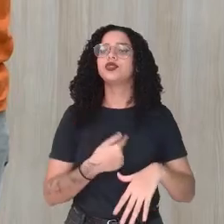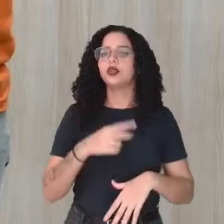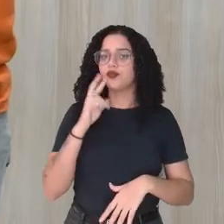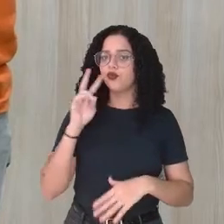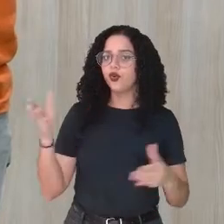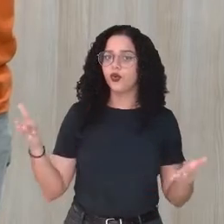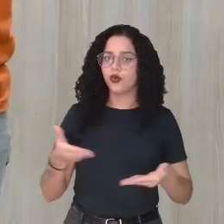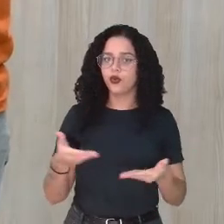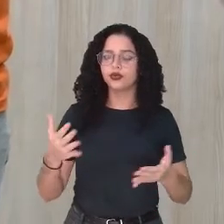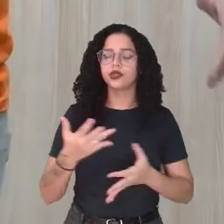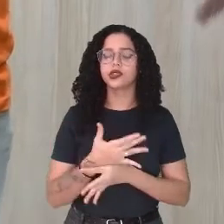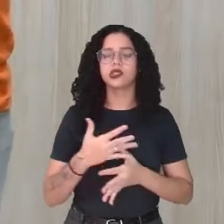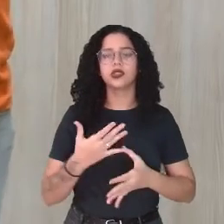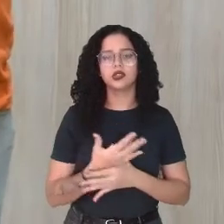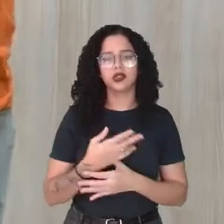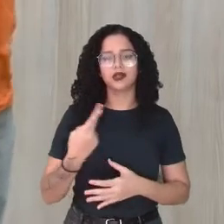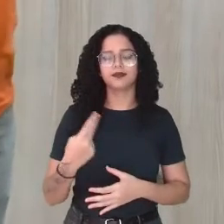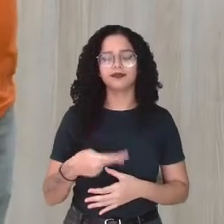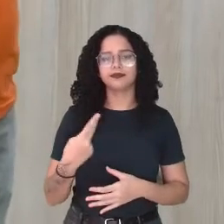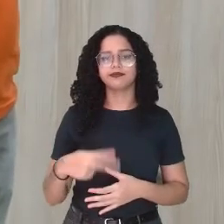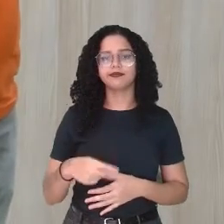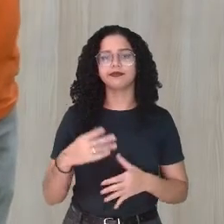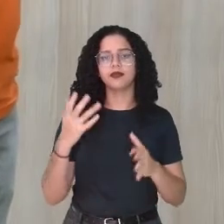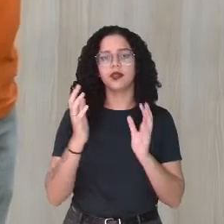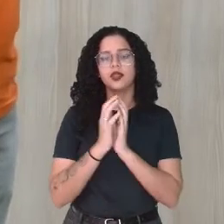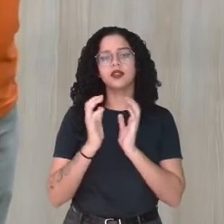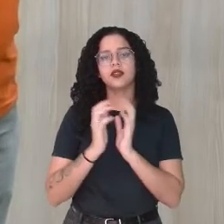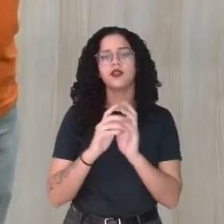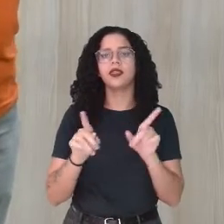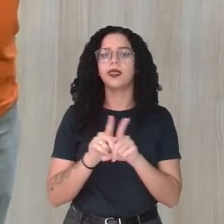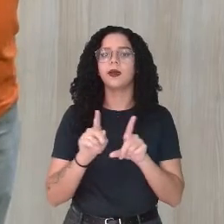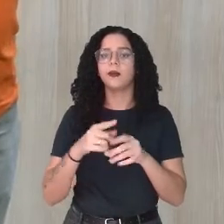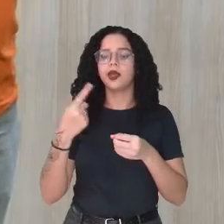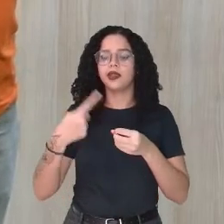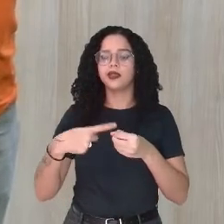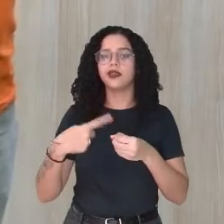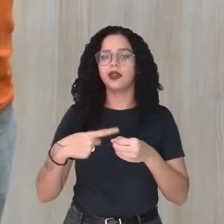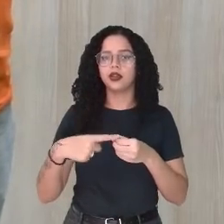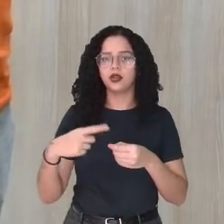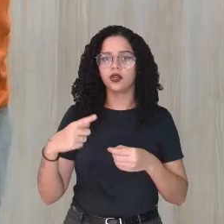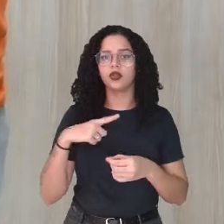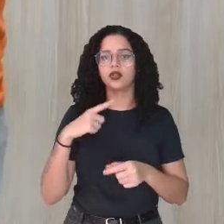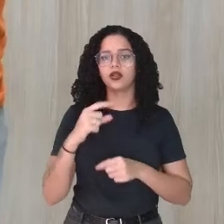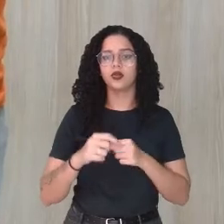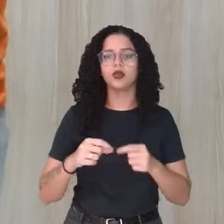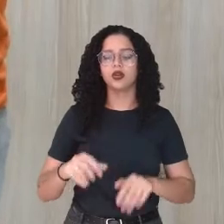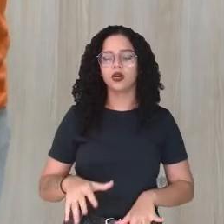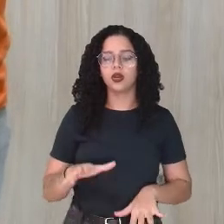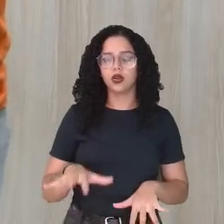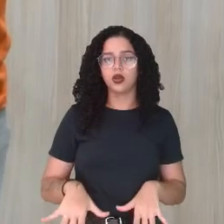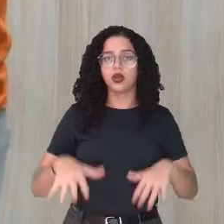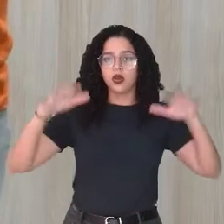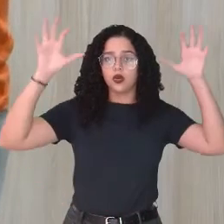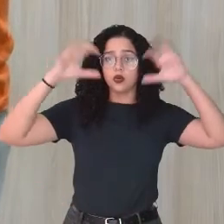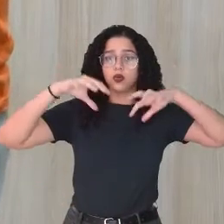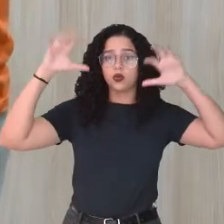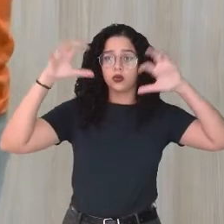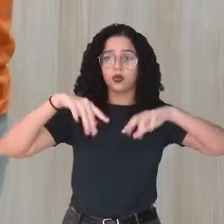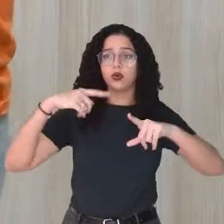cidade, na nossa região metropolitana, em cidades do interior, né? Que está tendo enchentes porque as